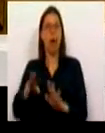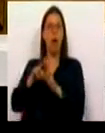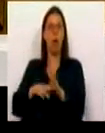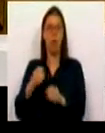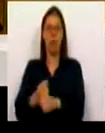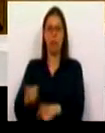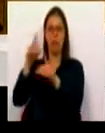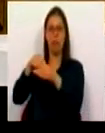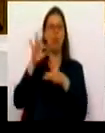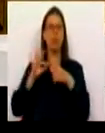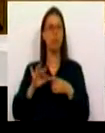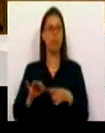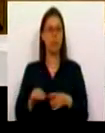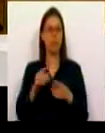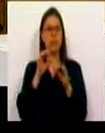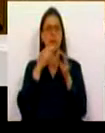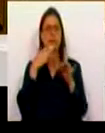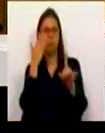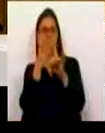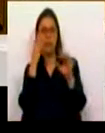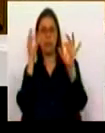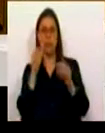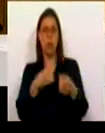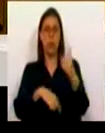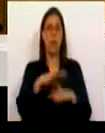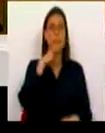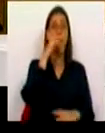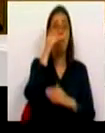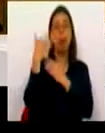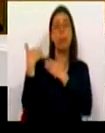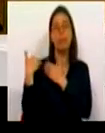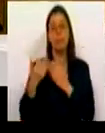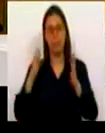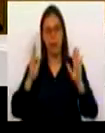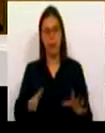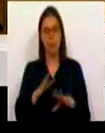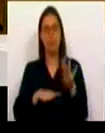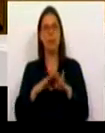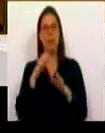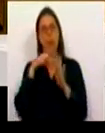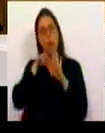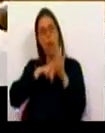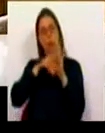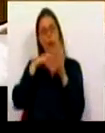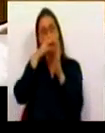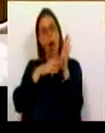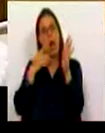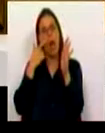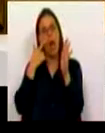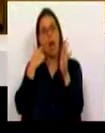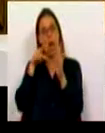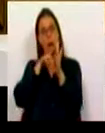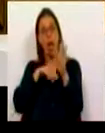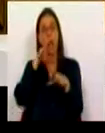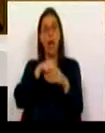regulamento interno a especificação das modalidades concretas. No caso dos pais encarregados de educação, é preciso fazer um grande relatório que devia estar no